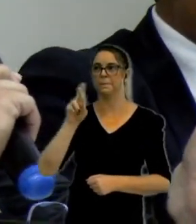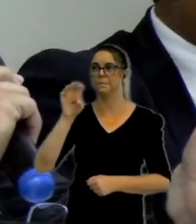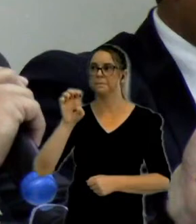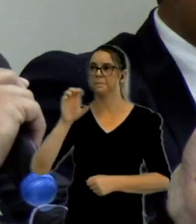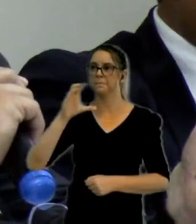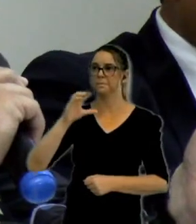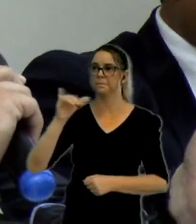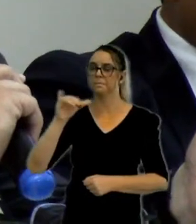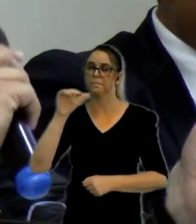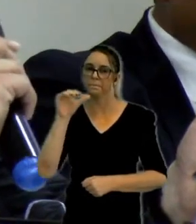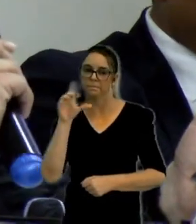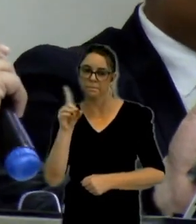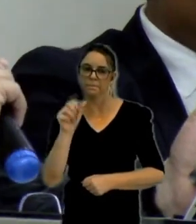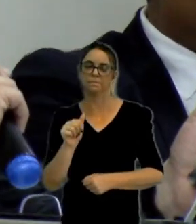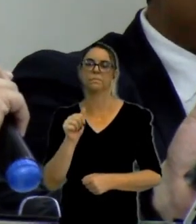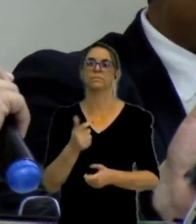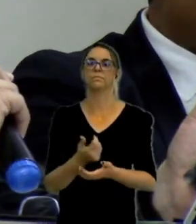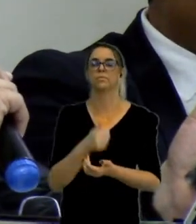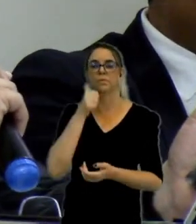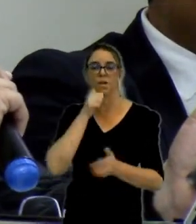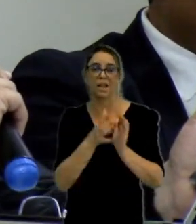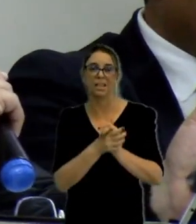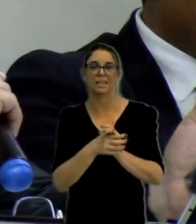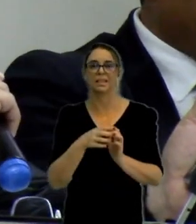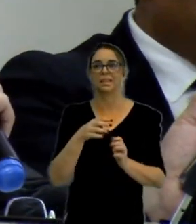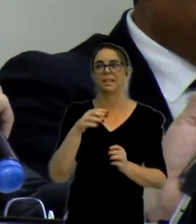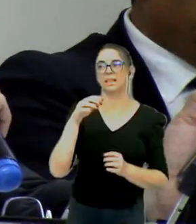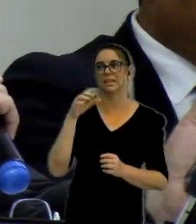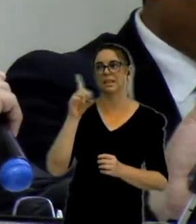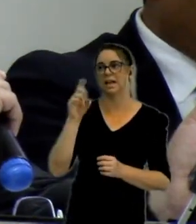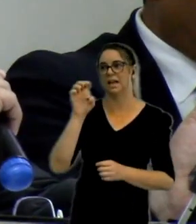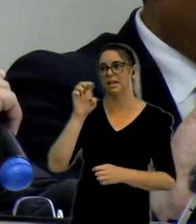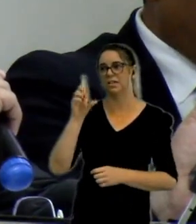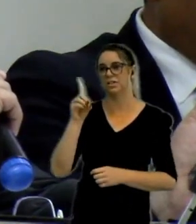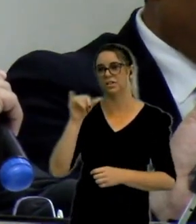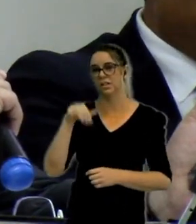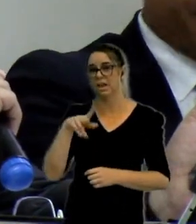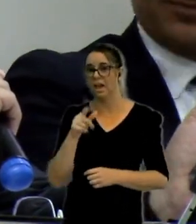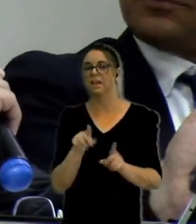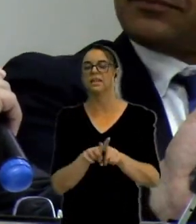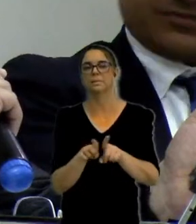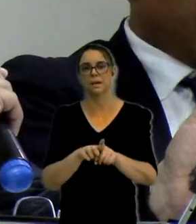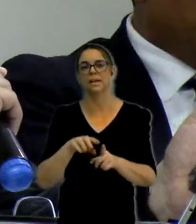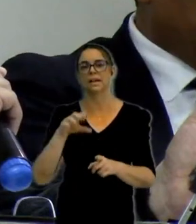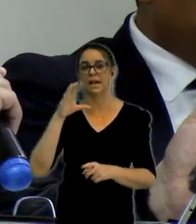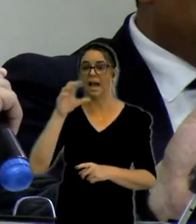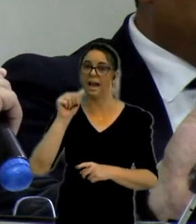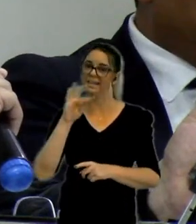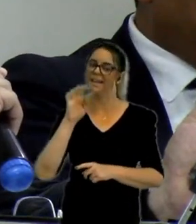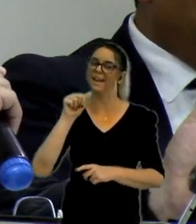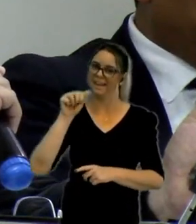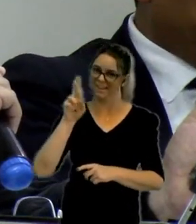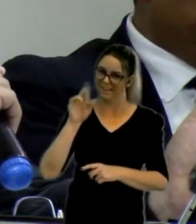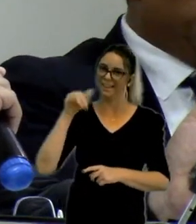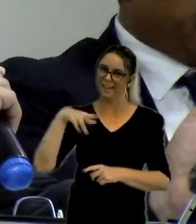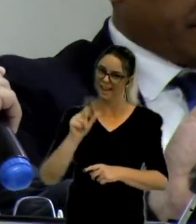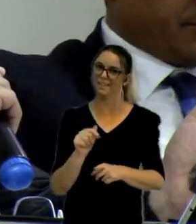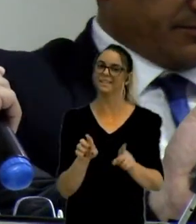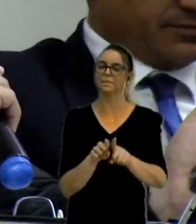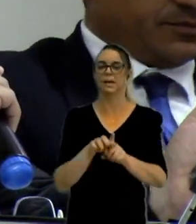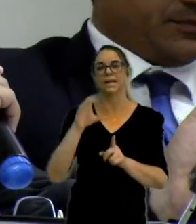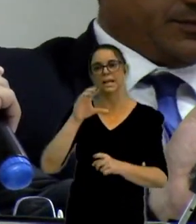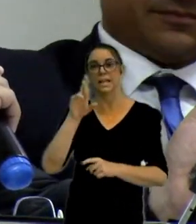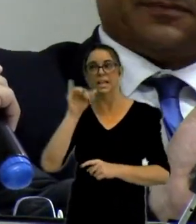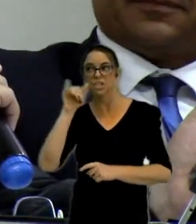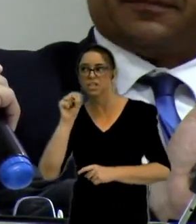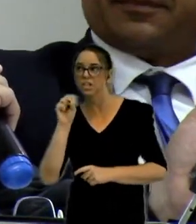esposa do pedreiro Dedinha, também a nossa amiga Tereza Catarina, nosso amigo Cristiano da